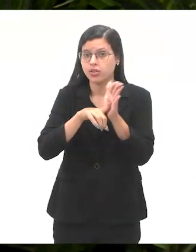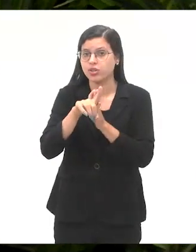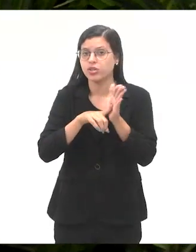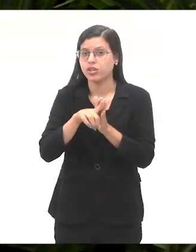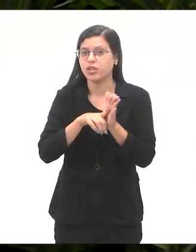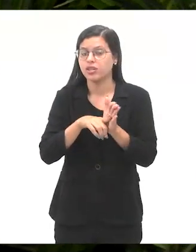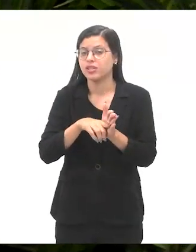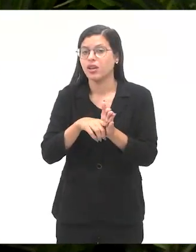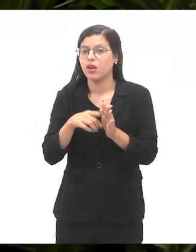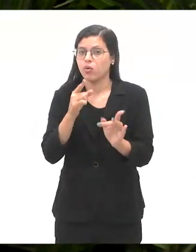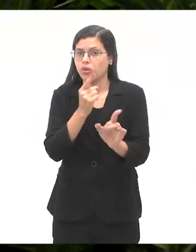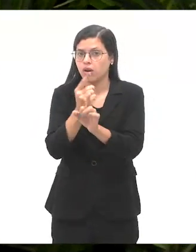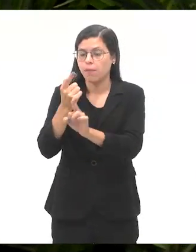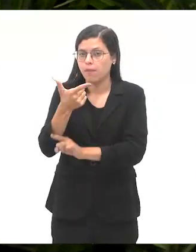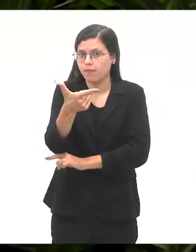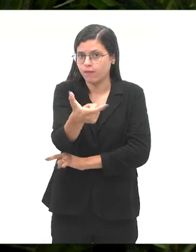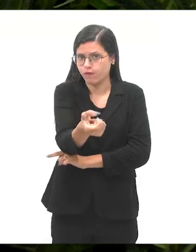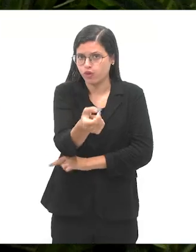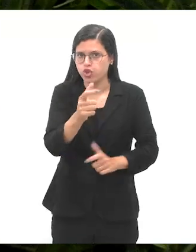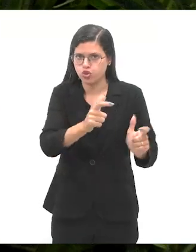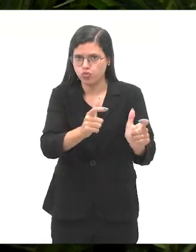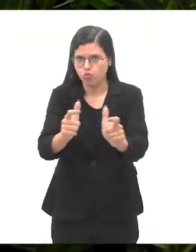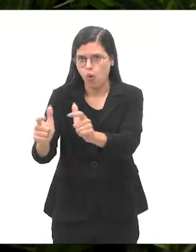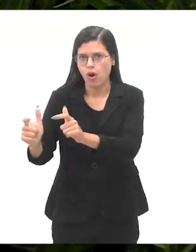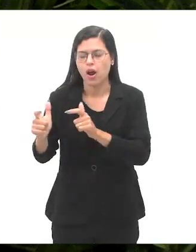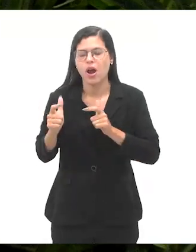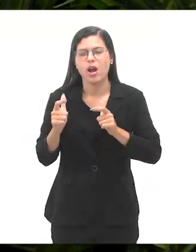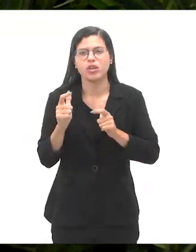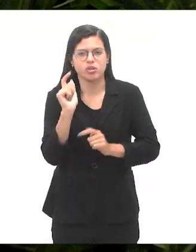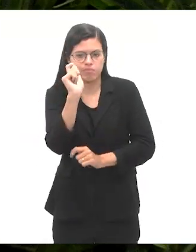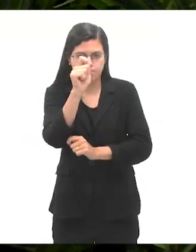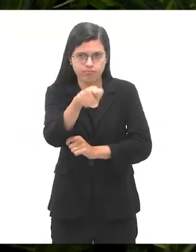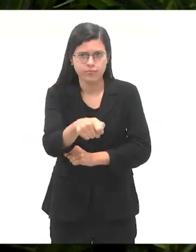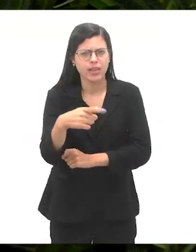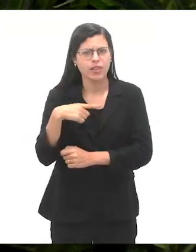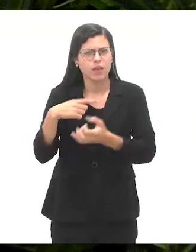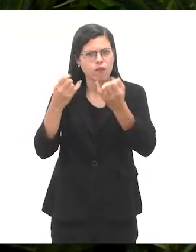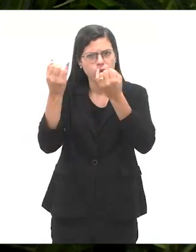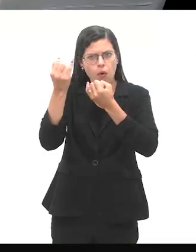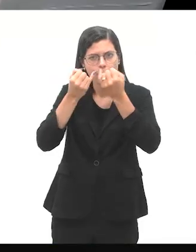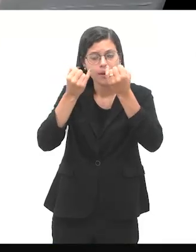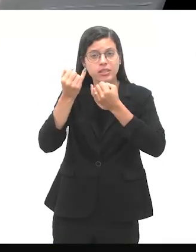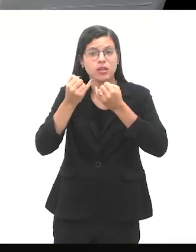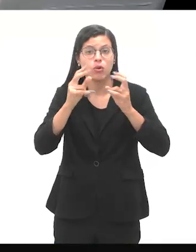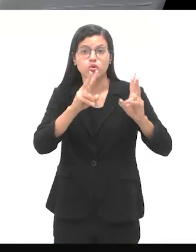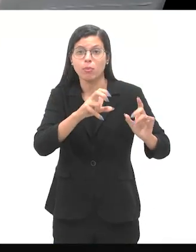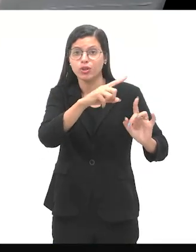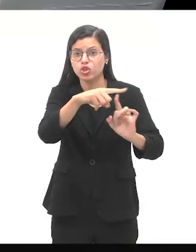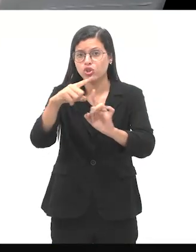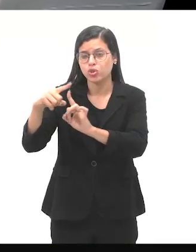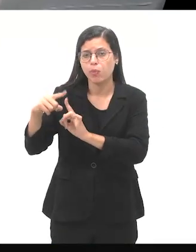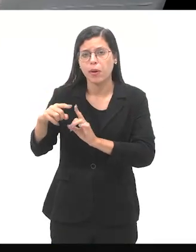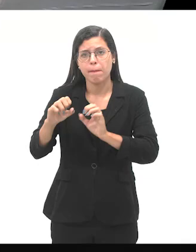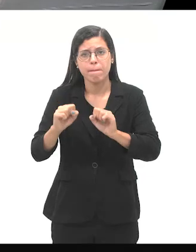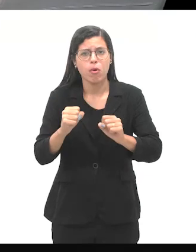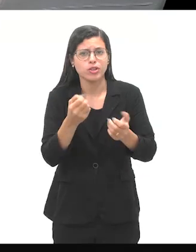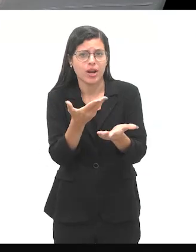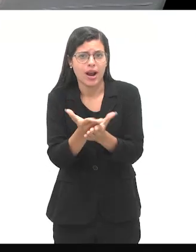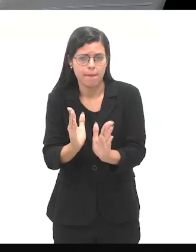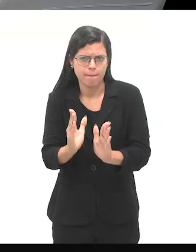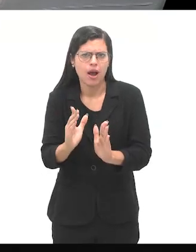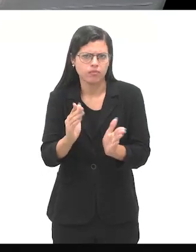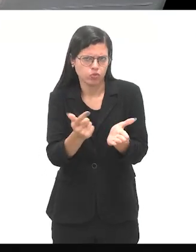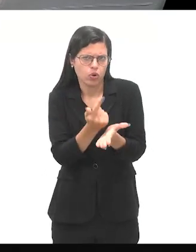foram mapeados 20 pesqueiros. E esses pesqueiros trazem informações sobre espécies ameaçadas. O livro tem